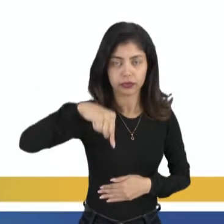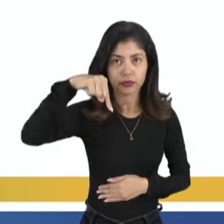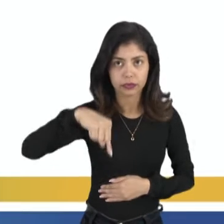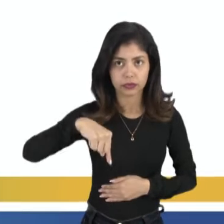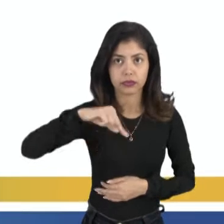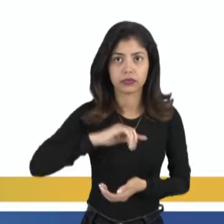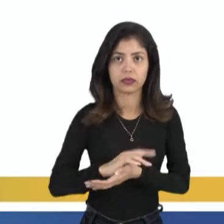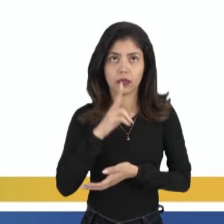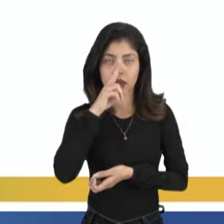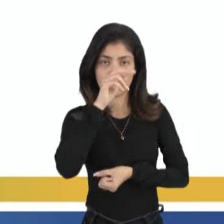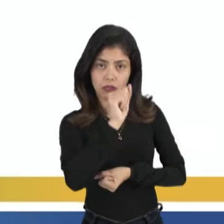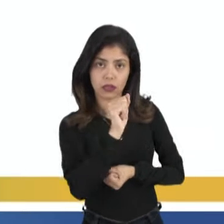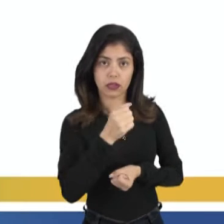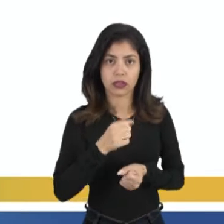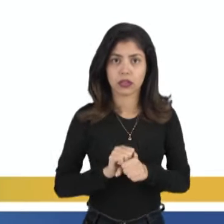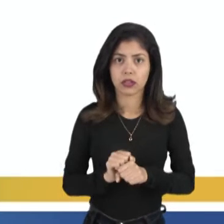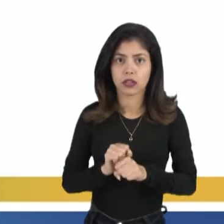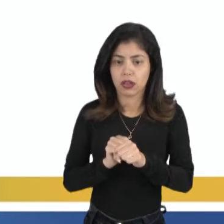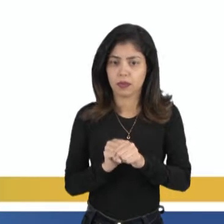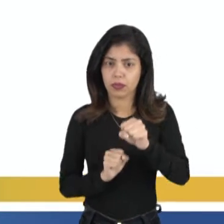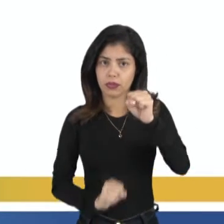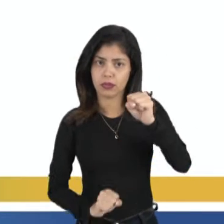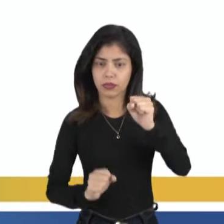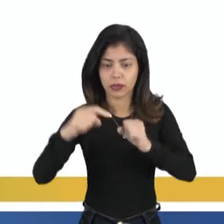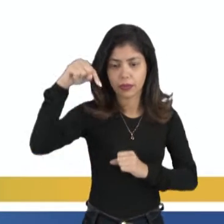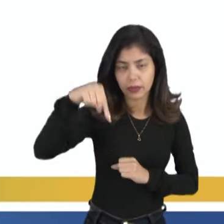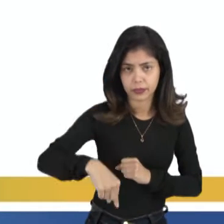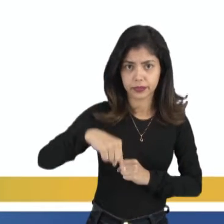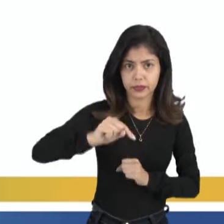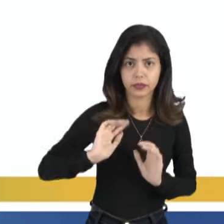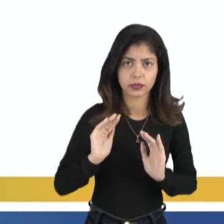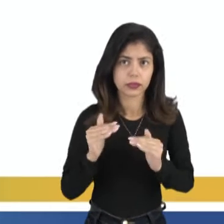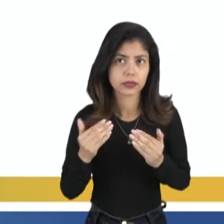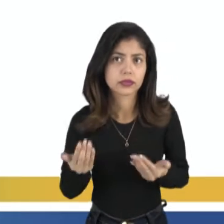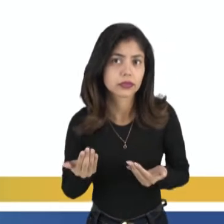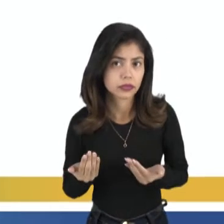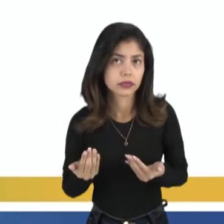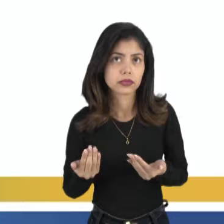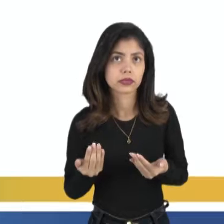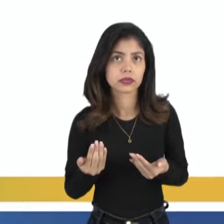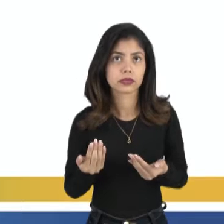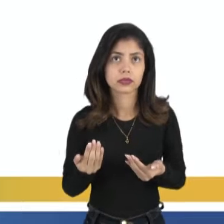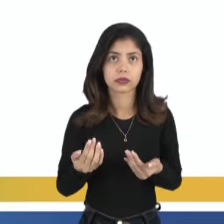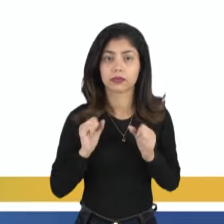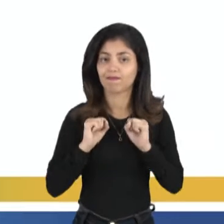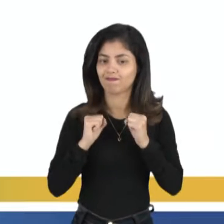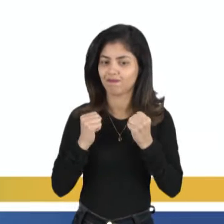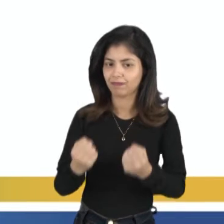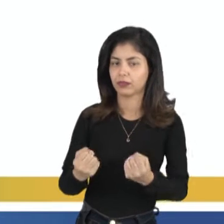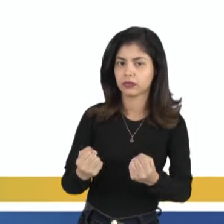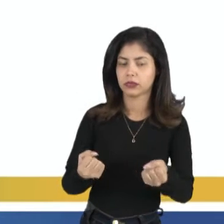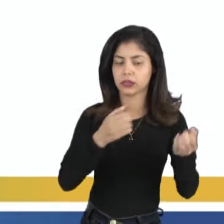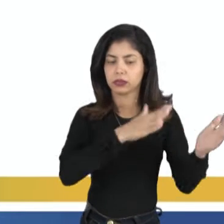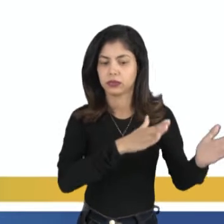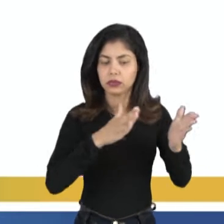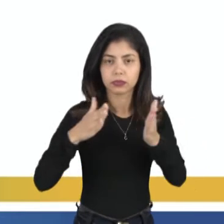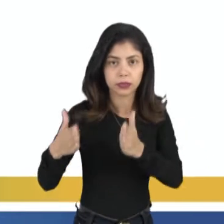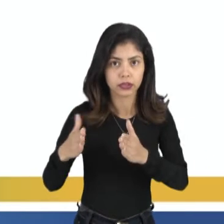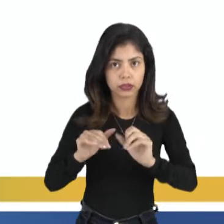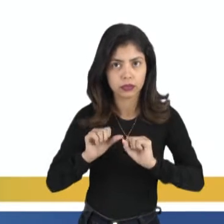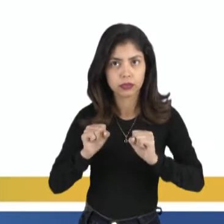aí é a força que puxa os objetos para baixo. Qual é essa força? É a força peso. Uma parte